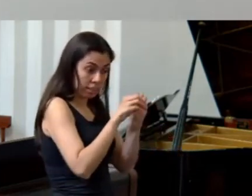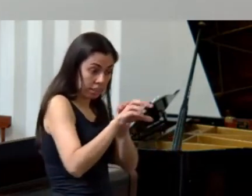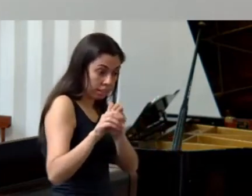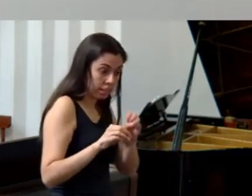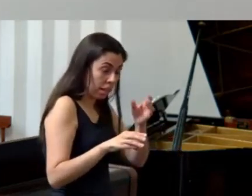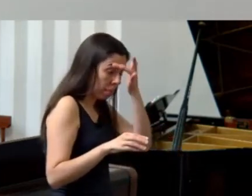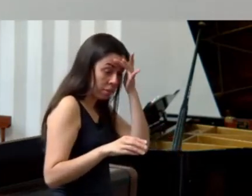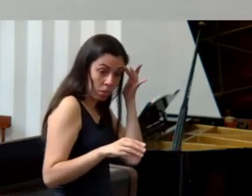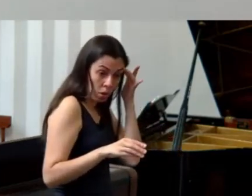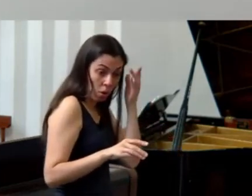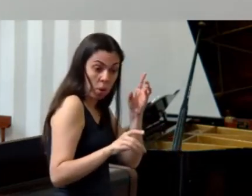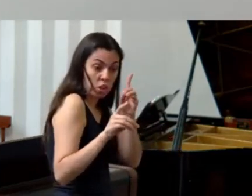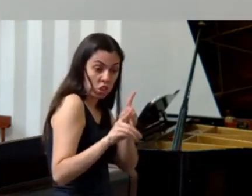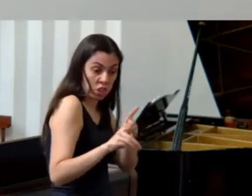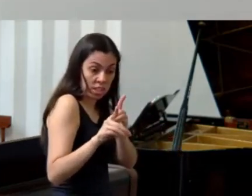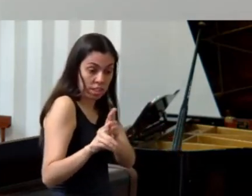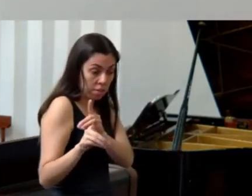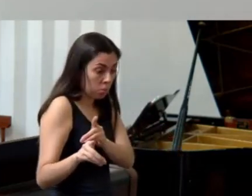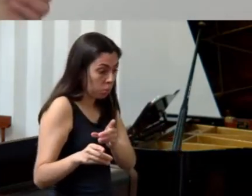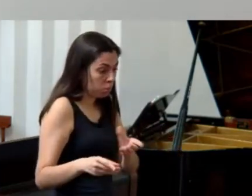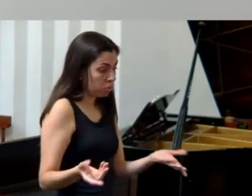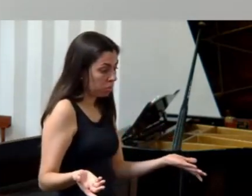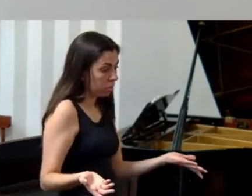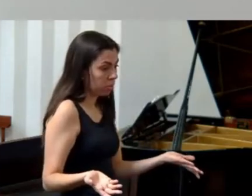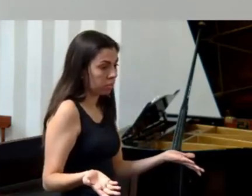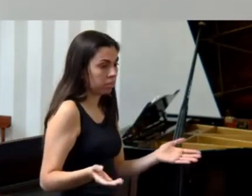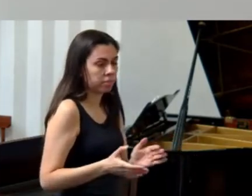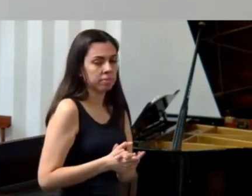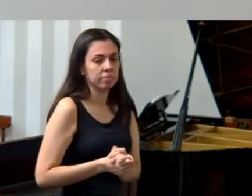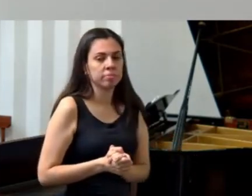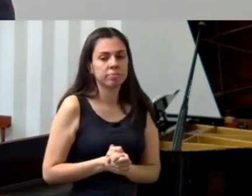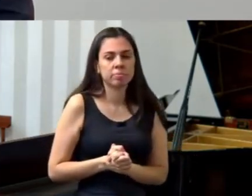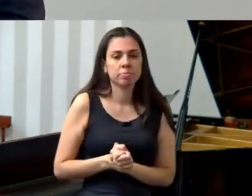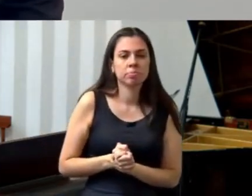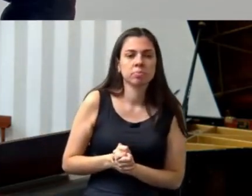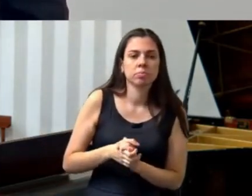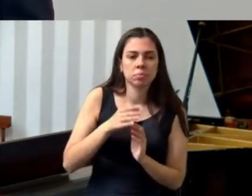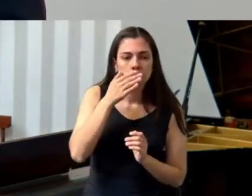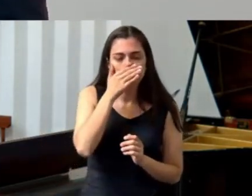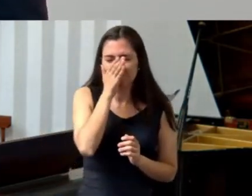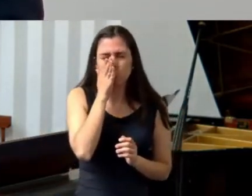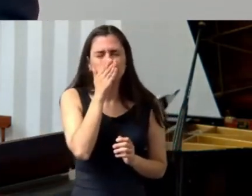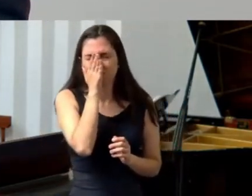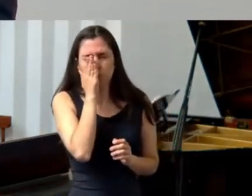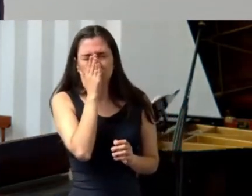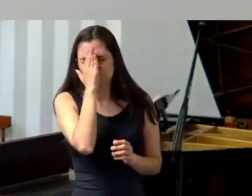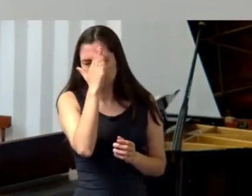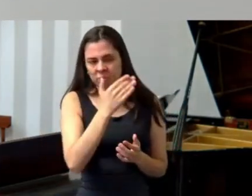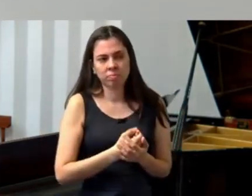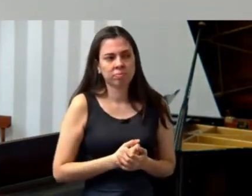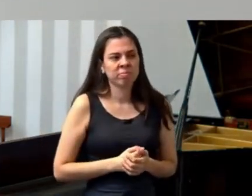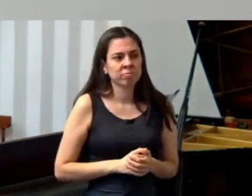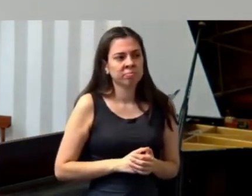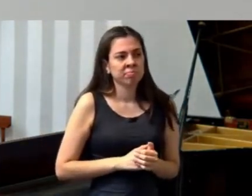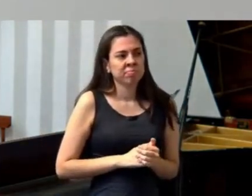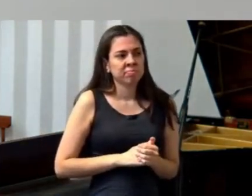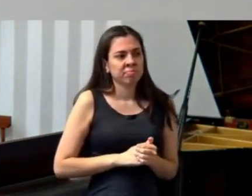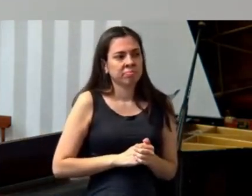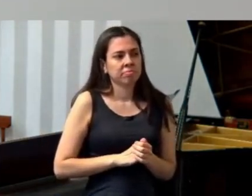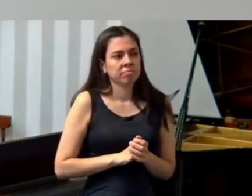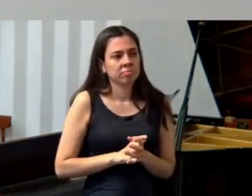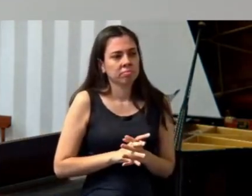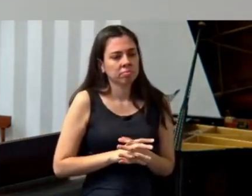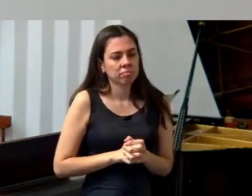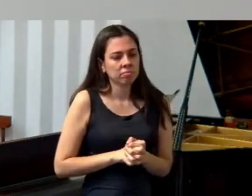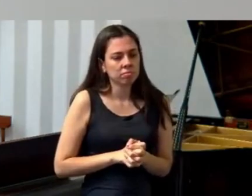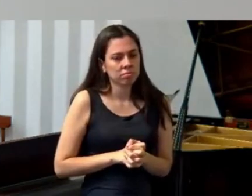mas para obedecer à vontade de Deus. Poucos meses eu estava na Ucrânia, no meio da guerra, preparando-me para pregar na